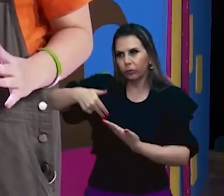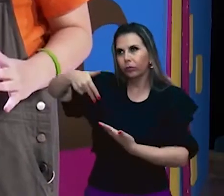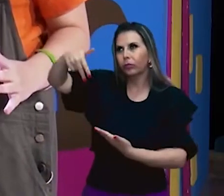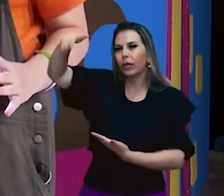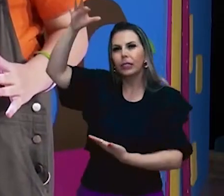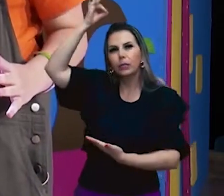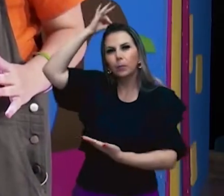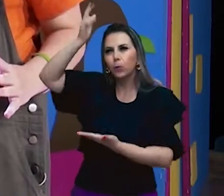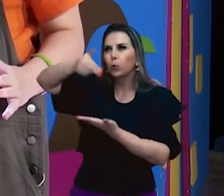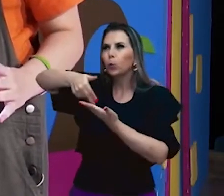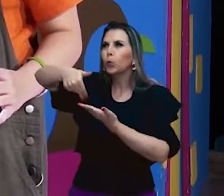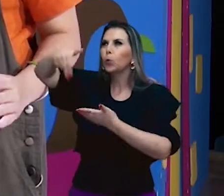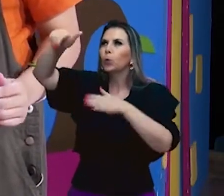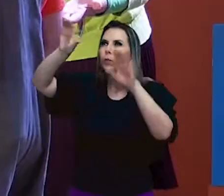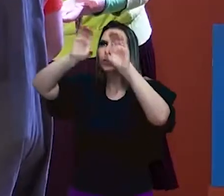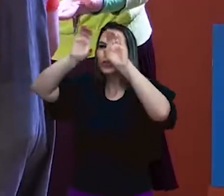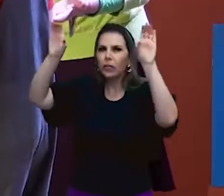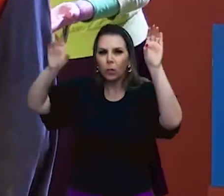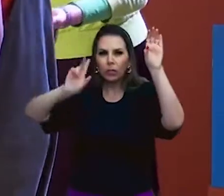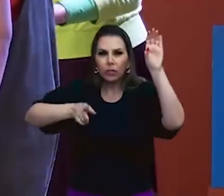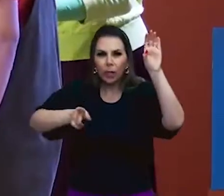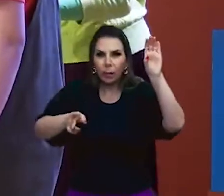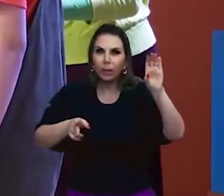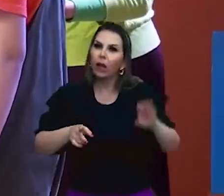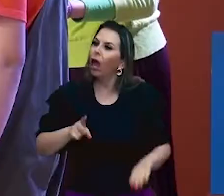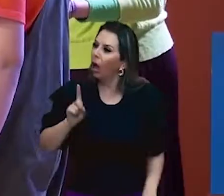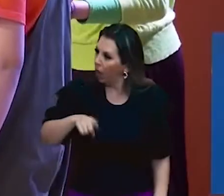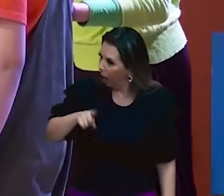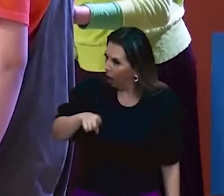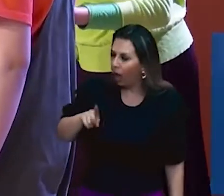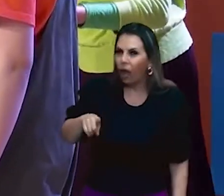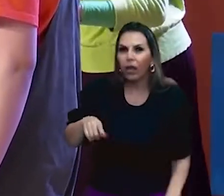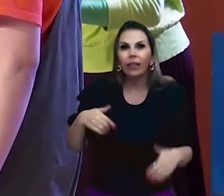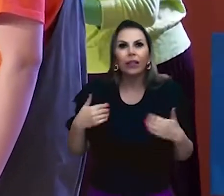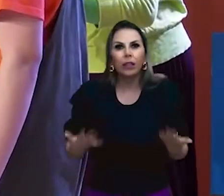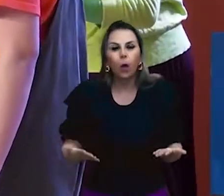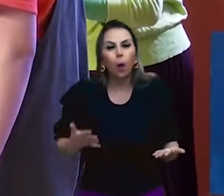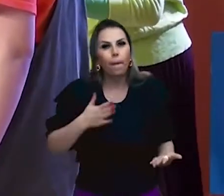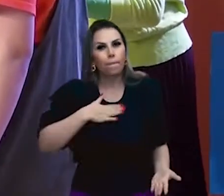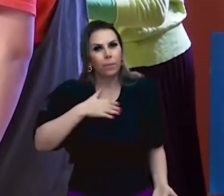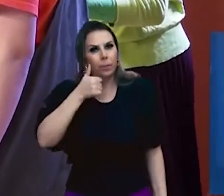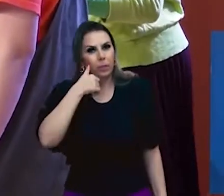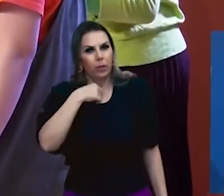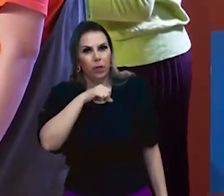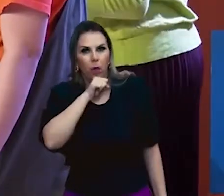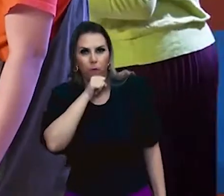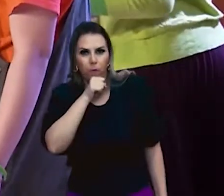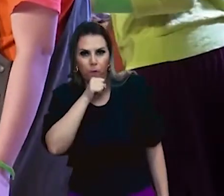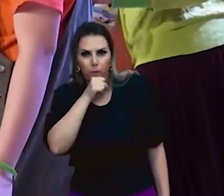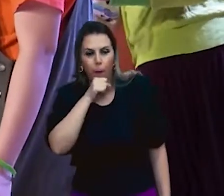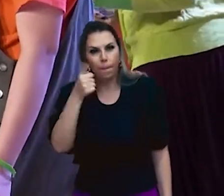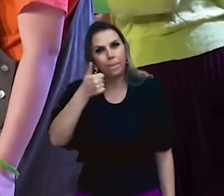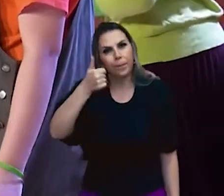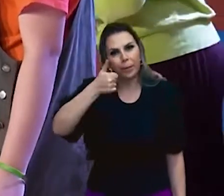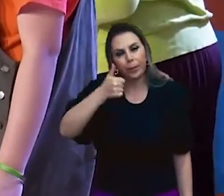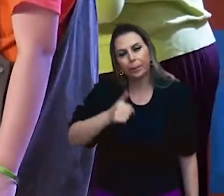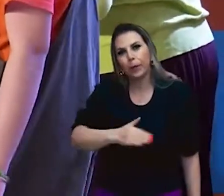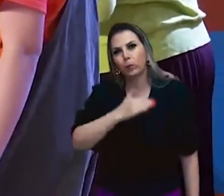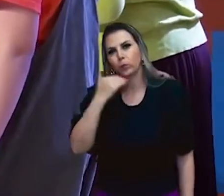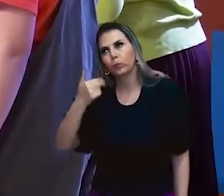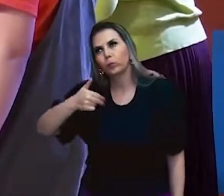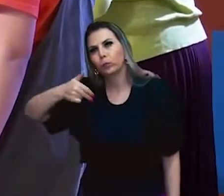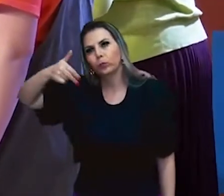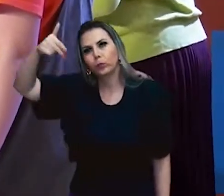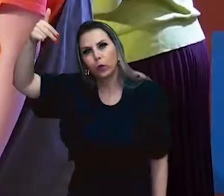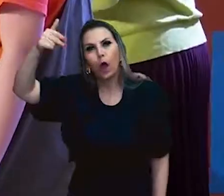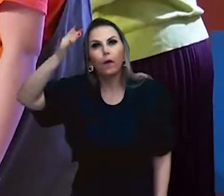pra sempre? Isso! Então, a minha avó, ela foi primeiro. Mas aí, um dia a gente